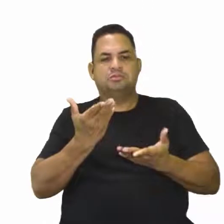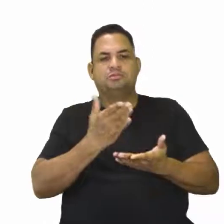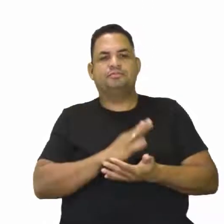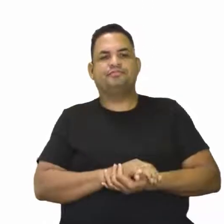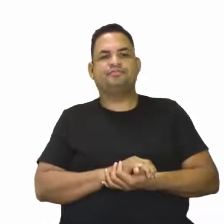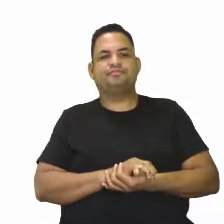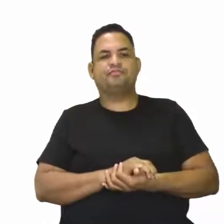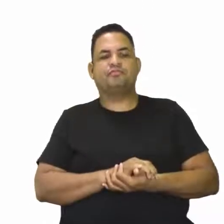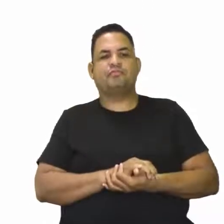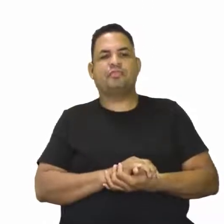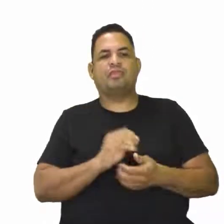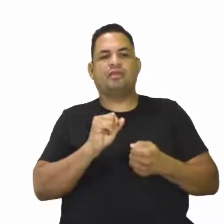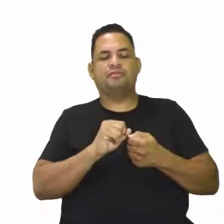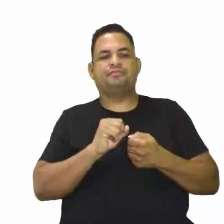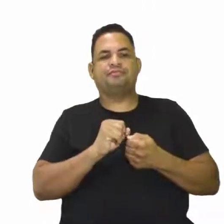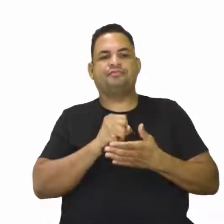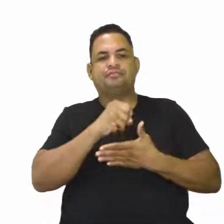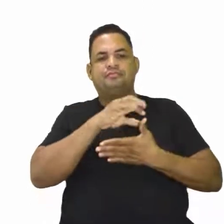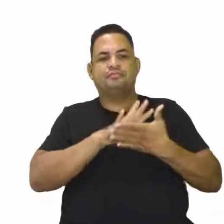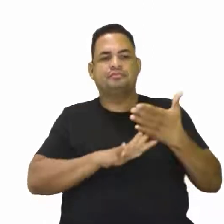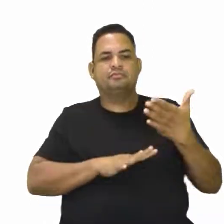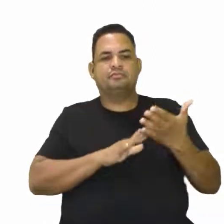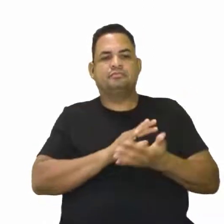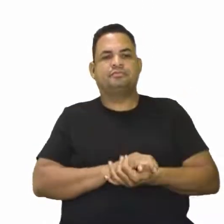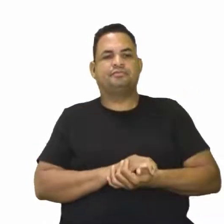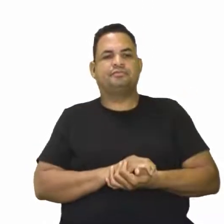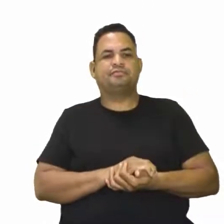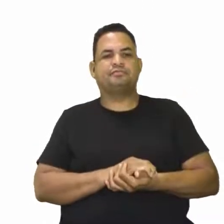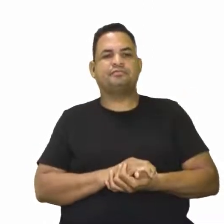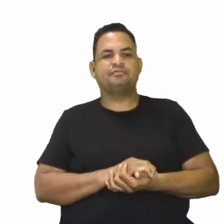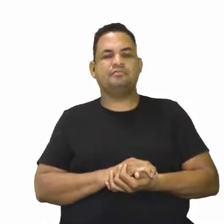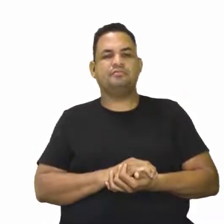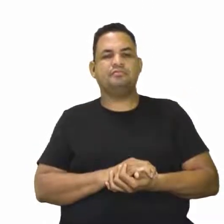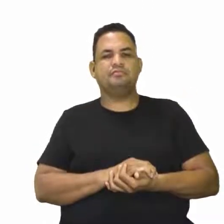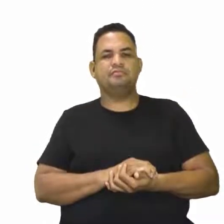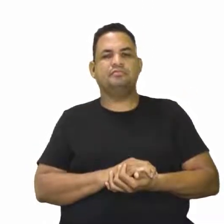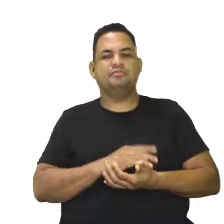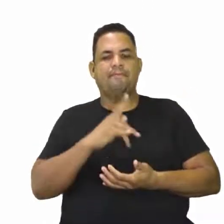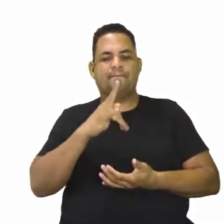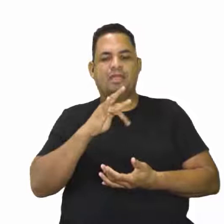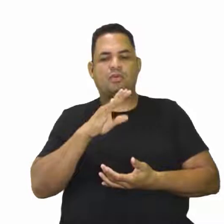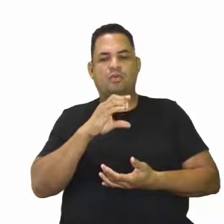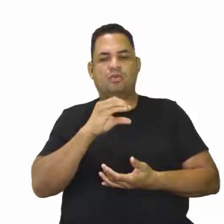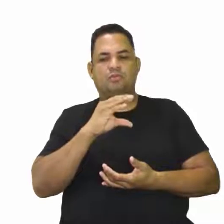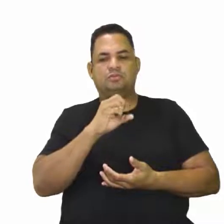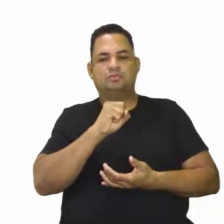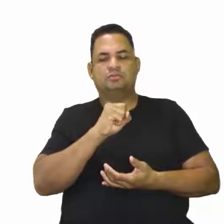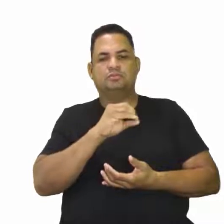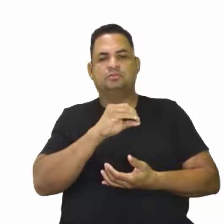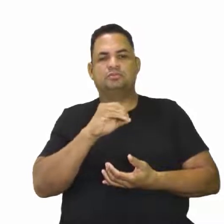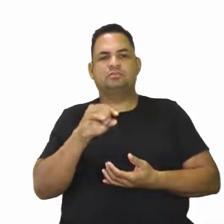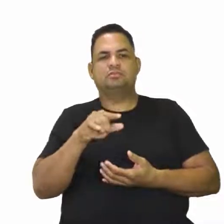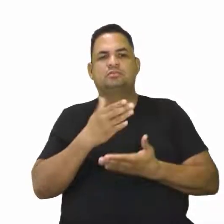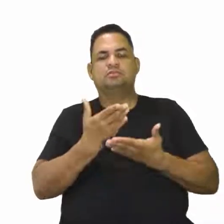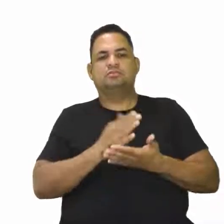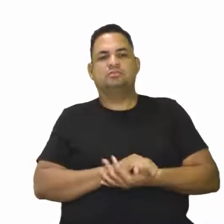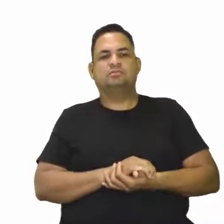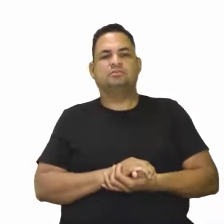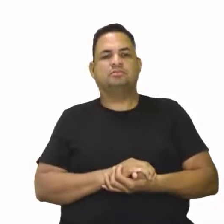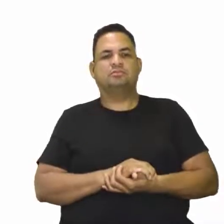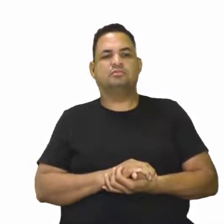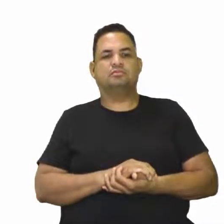lá todas as características dos peões, né? Dos peões, dos peões, dos peões, é alguma coisa